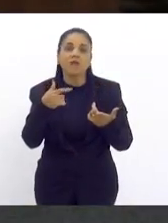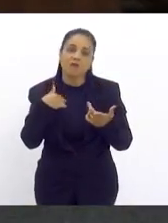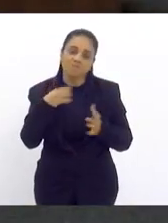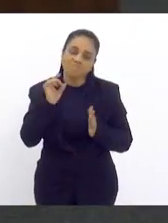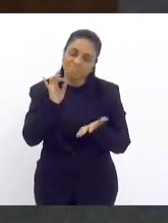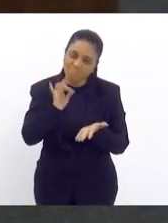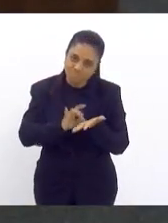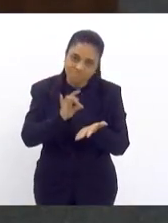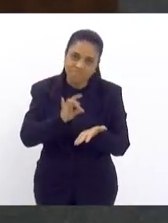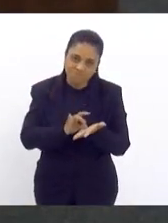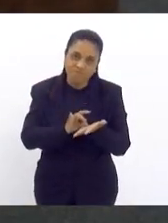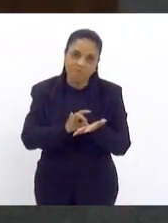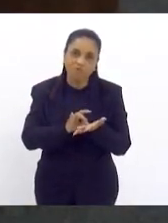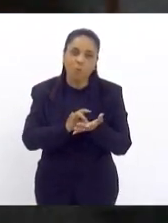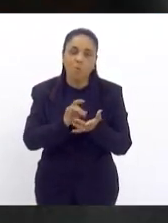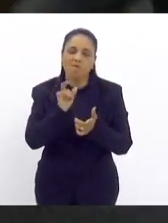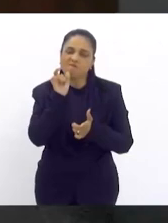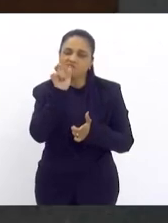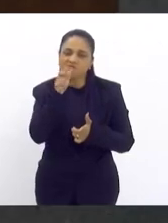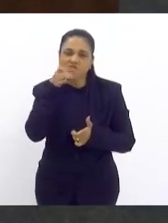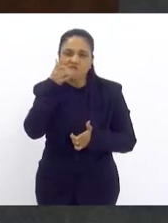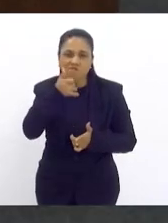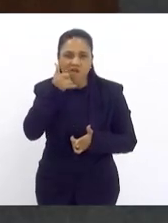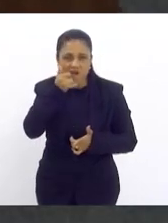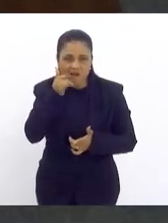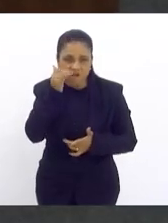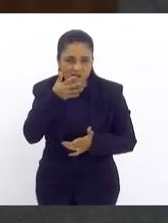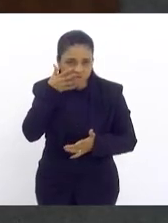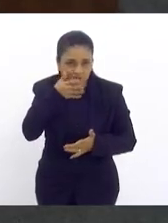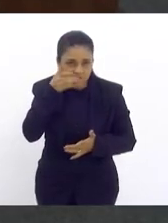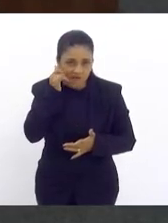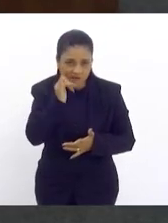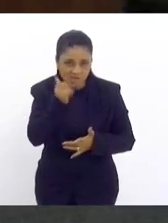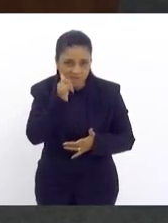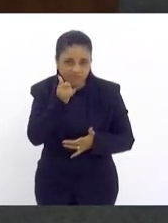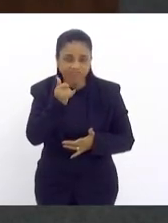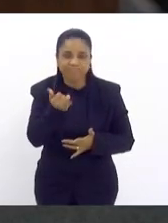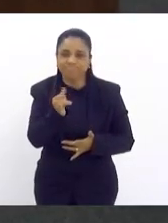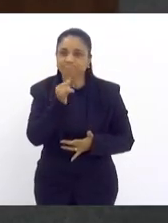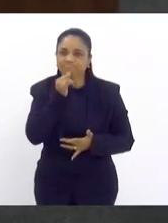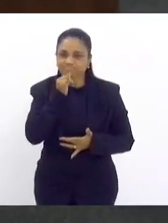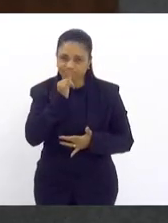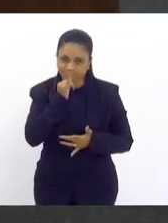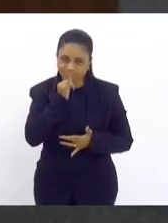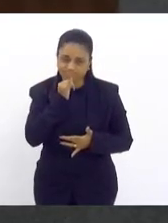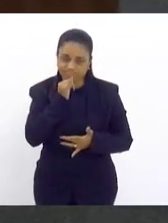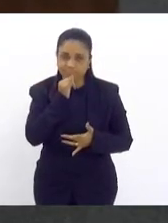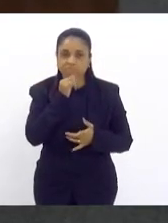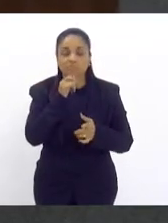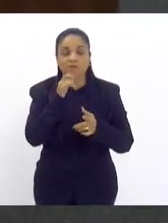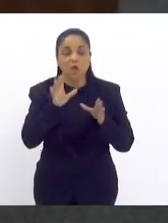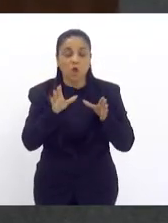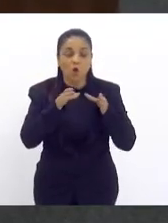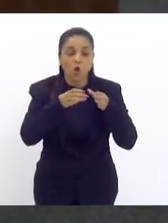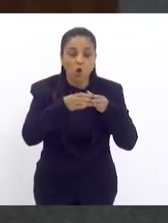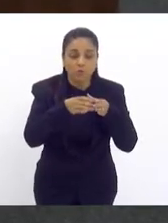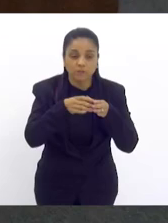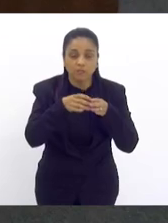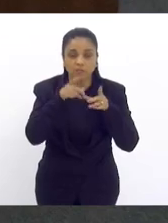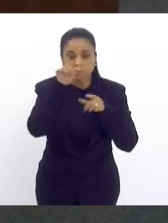que a fala do presidente foi uma fala muito feliz mas a seguir como a comunidade pessoas com deficiência